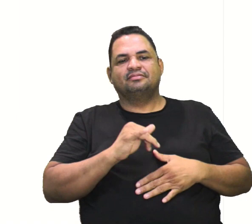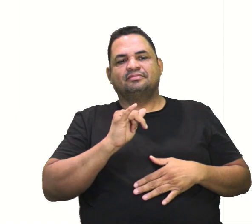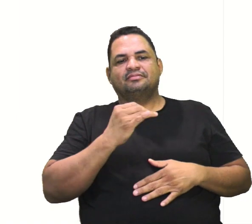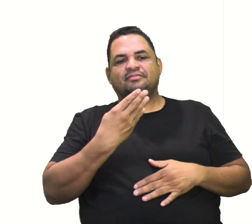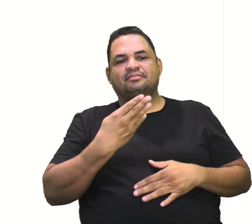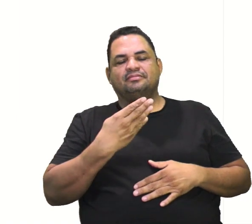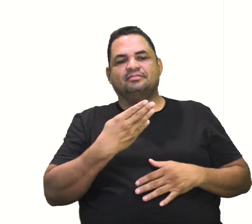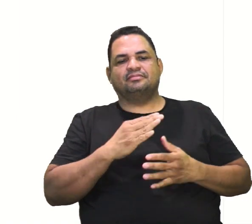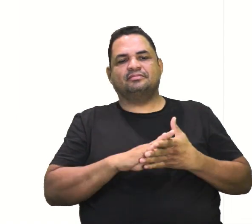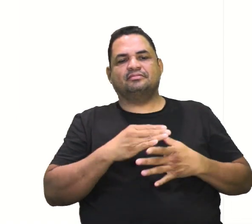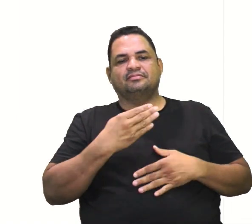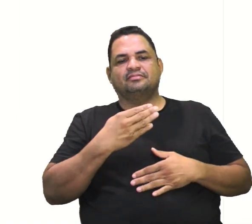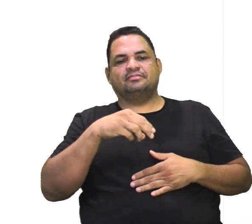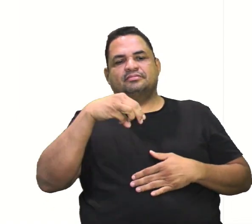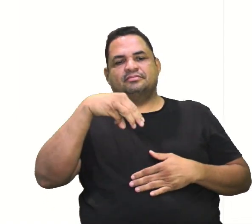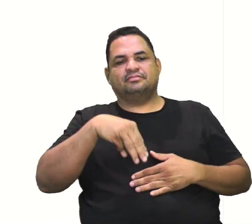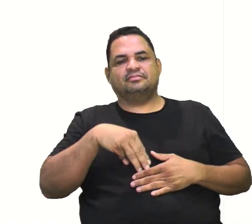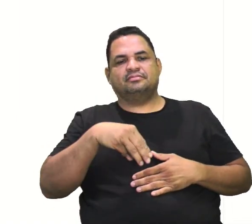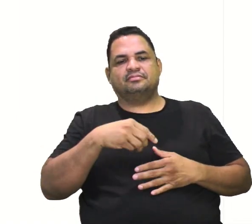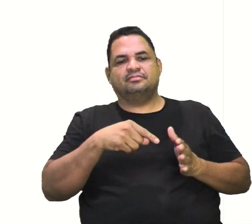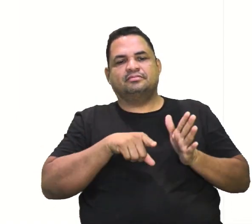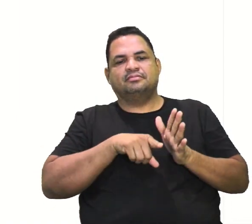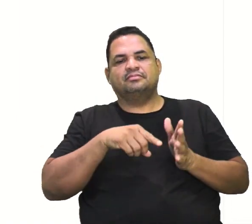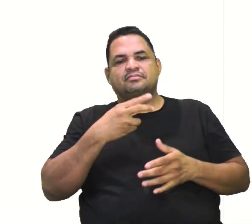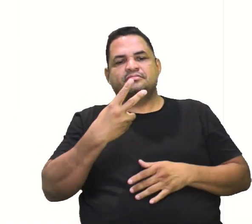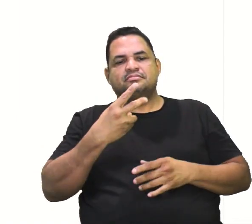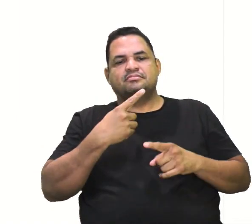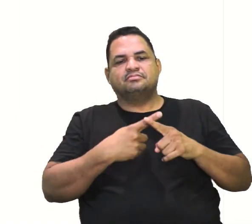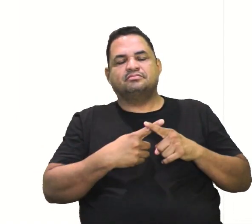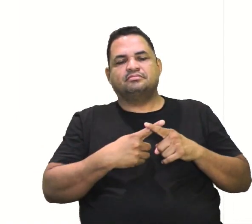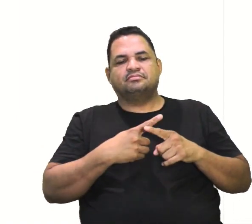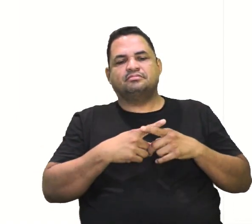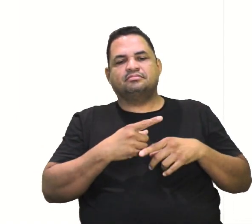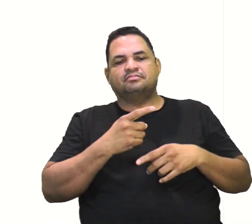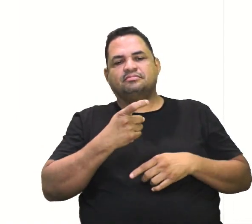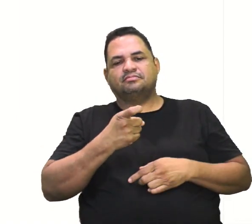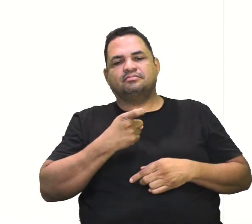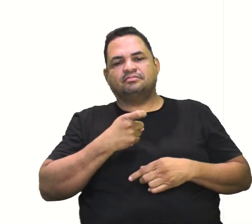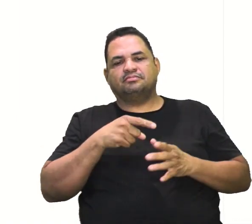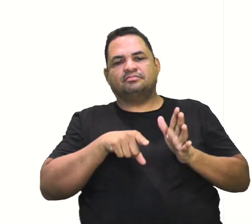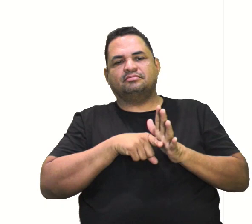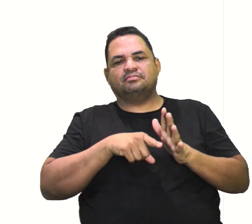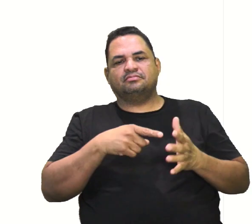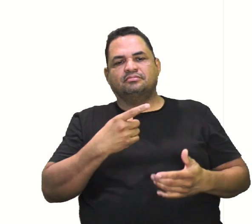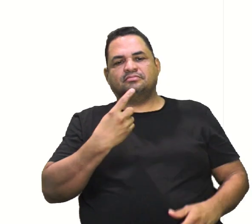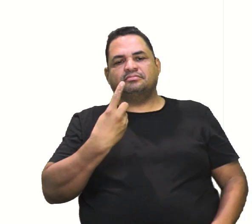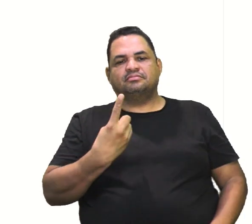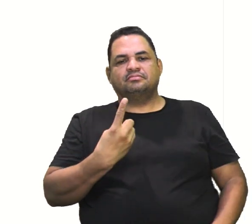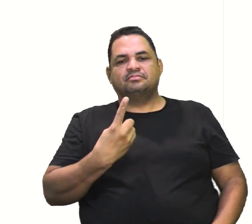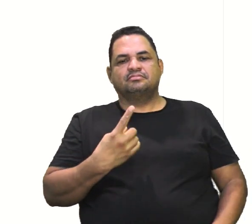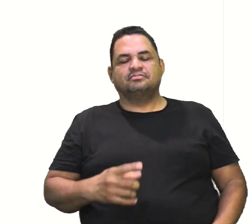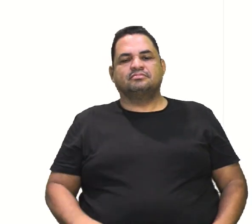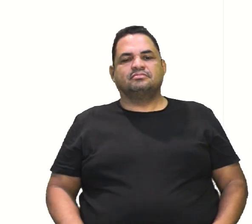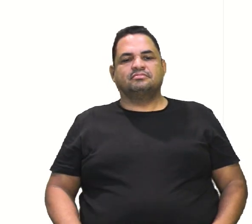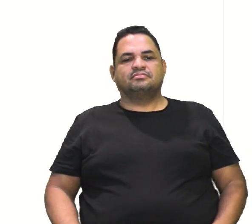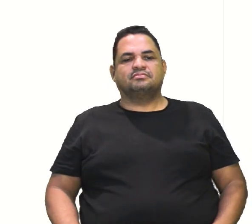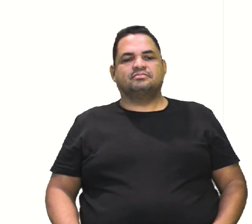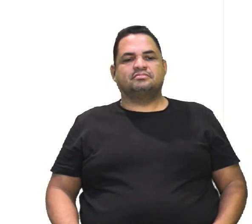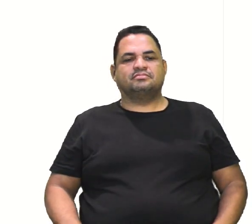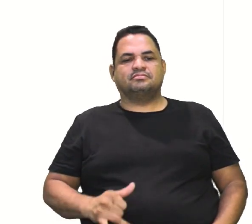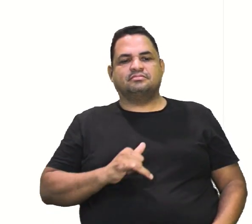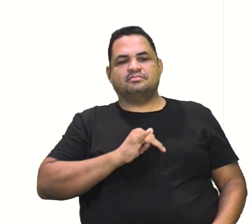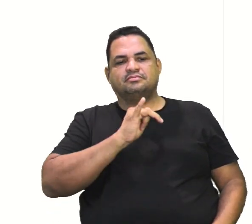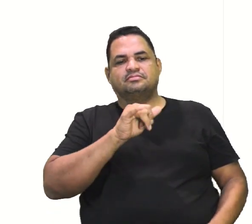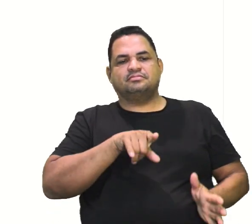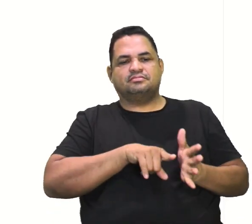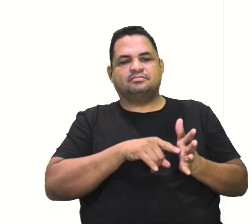4. 4. Igual ao m, que é 2. 2. Vezes o x menos o x do A. 1. Então vamos lá.